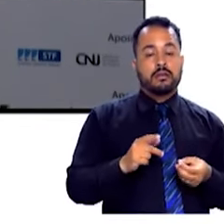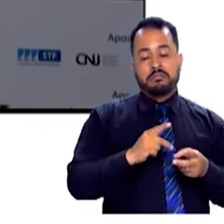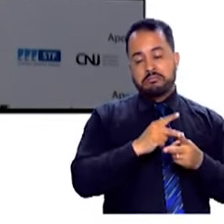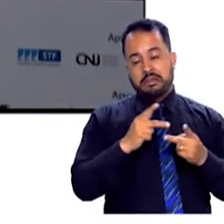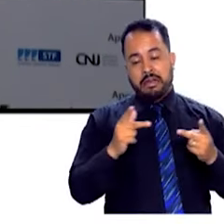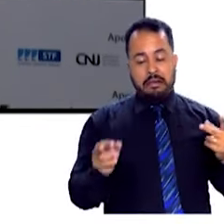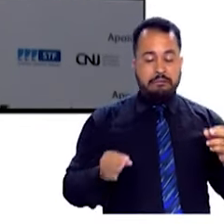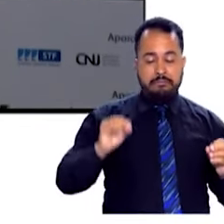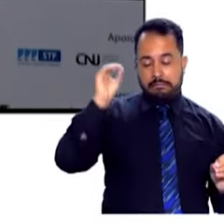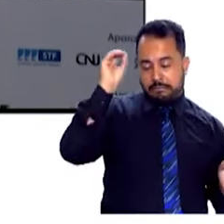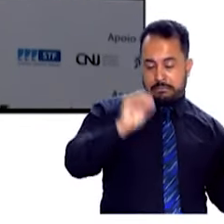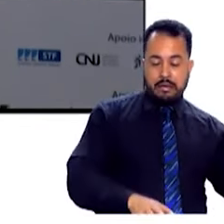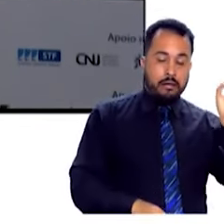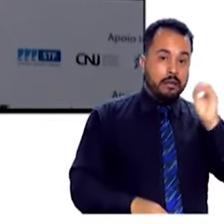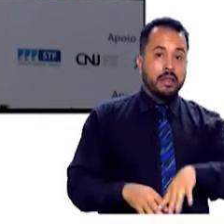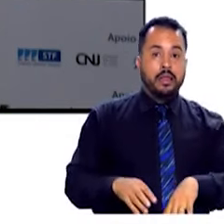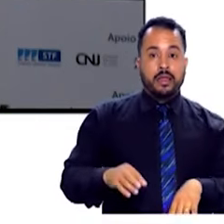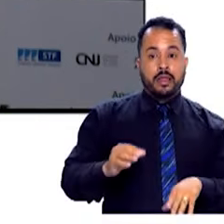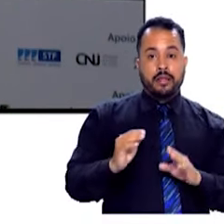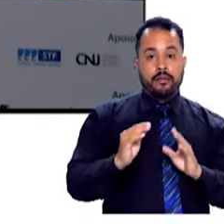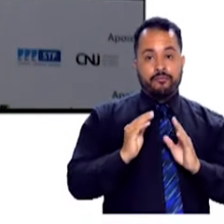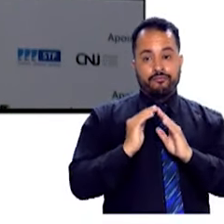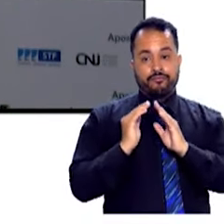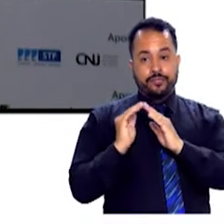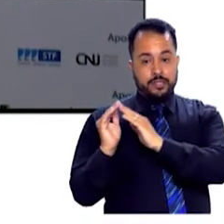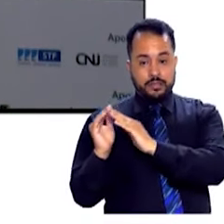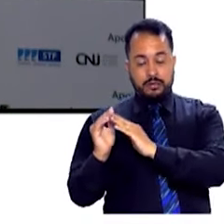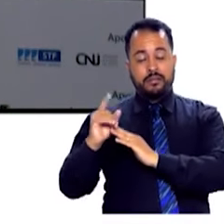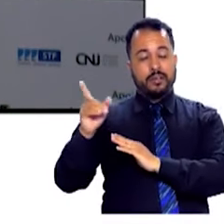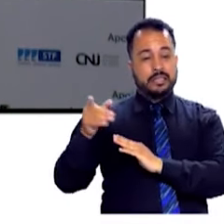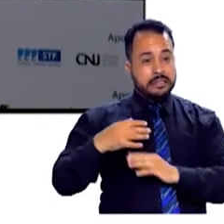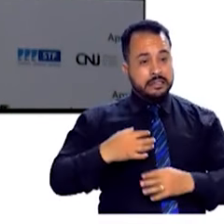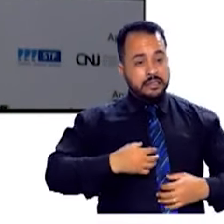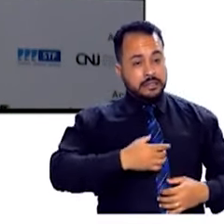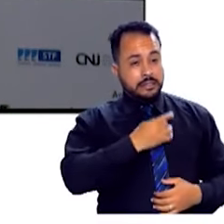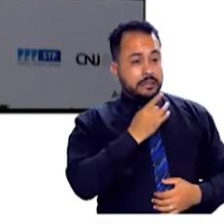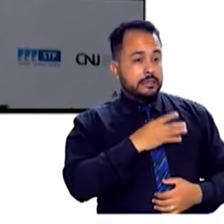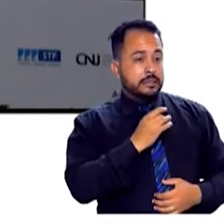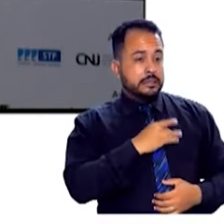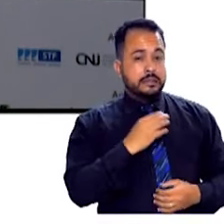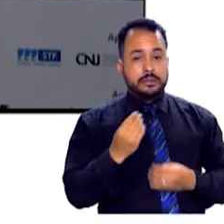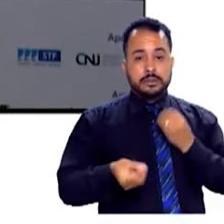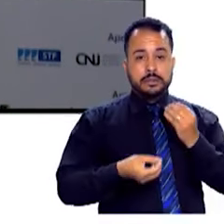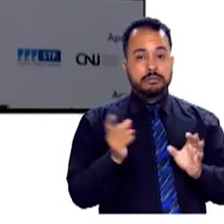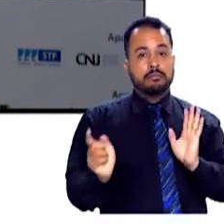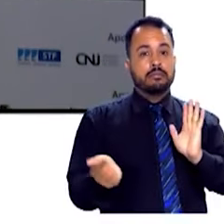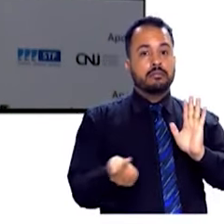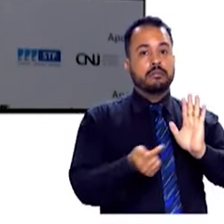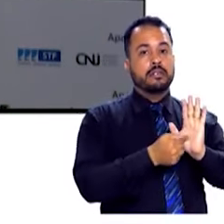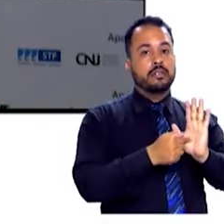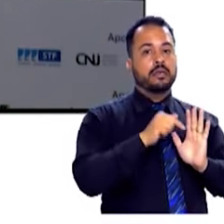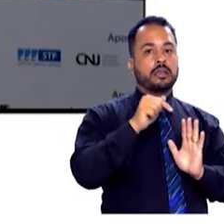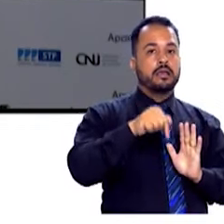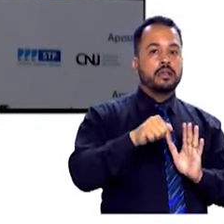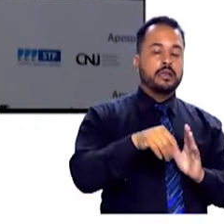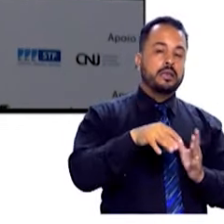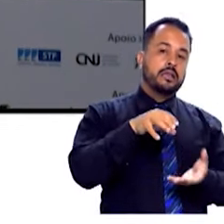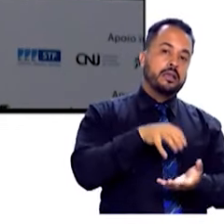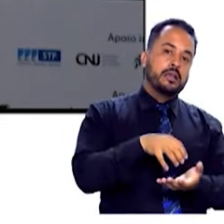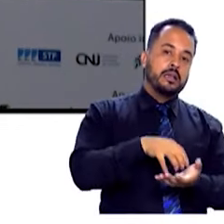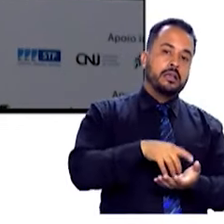enfim e a vizinhança ficou apavorada com aquilo faz uma denúncia no órgão